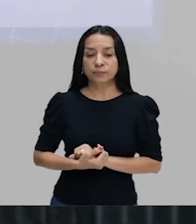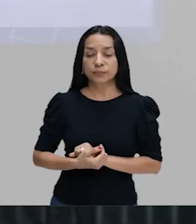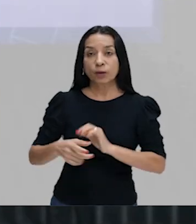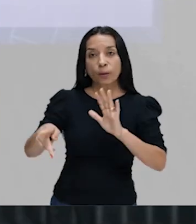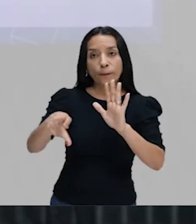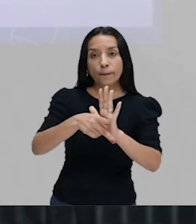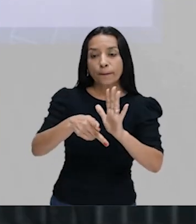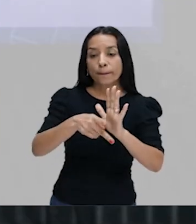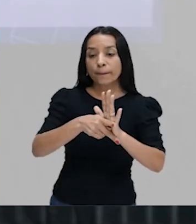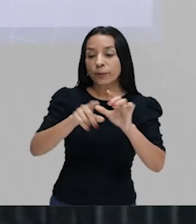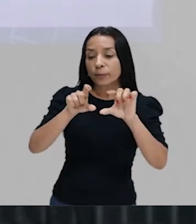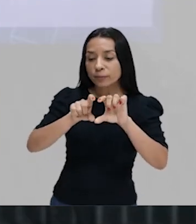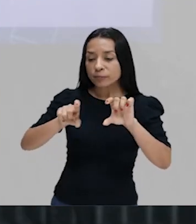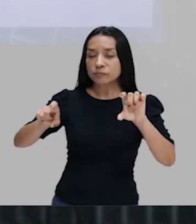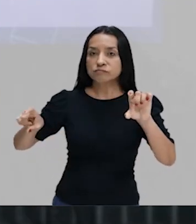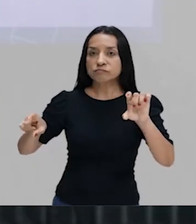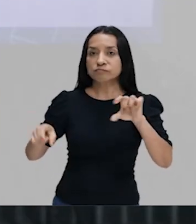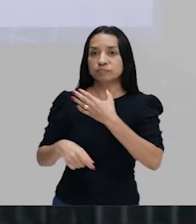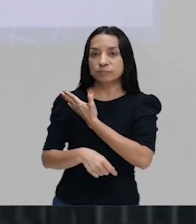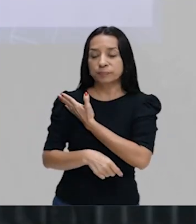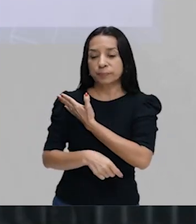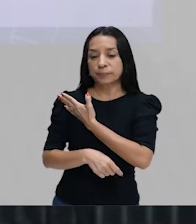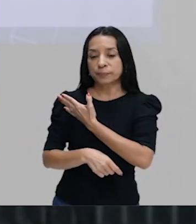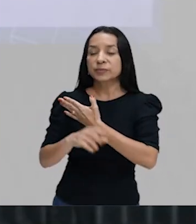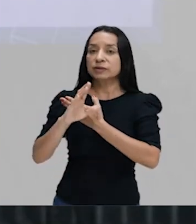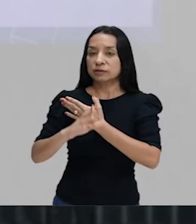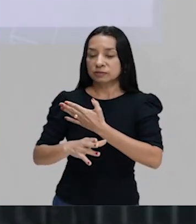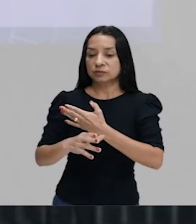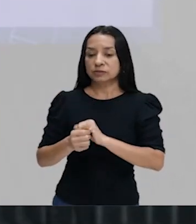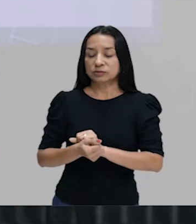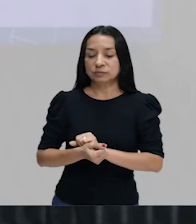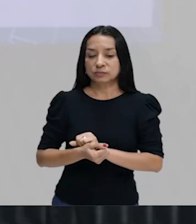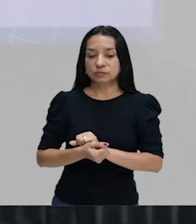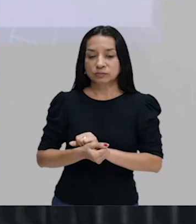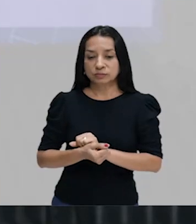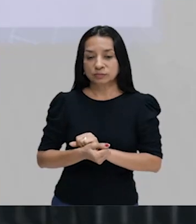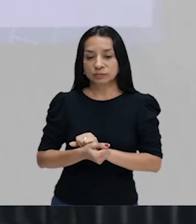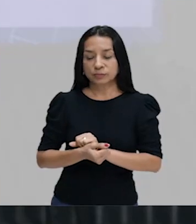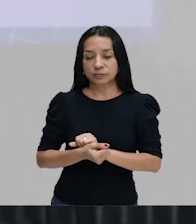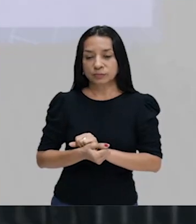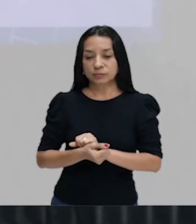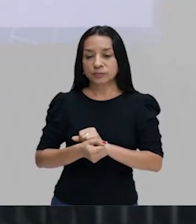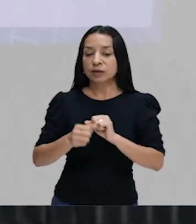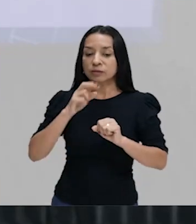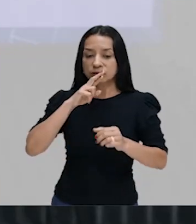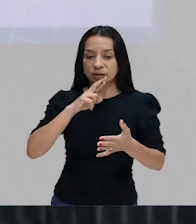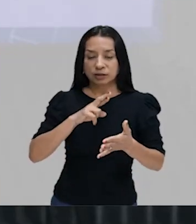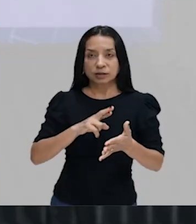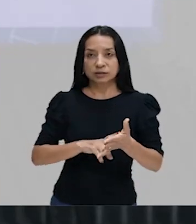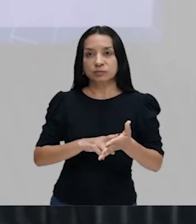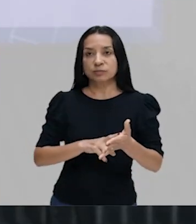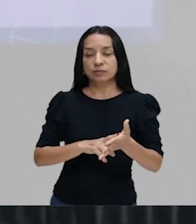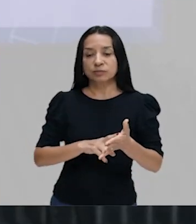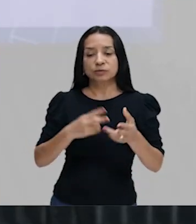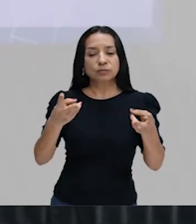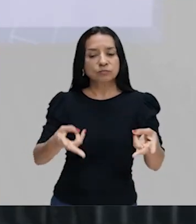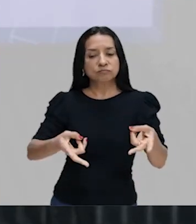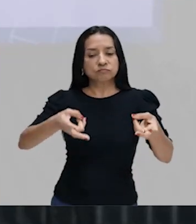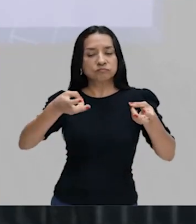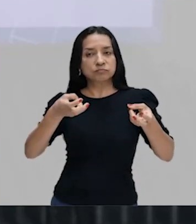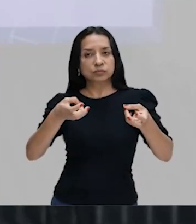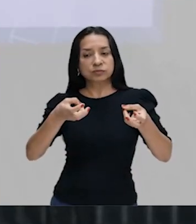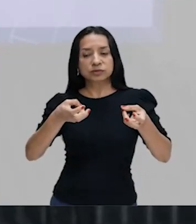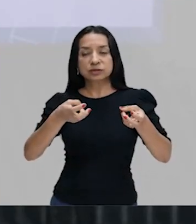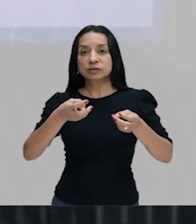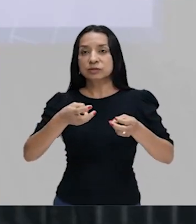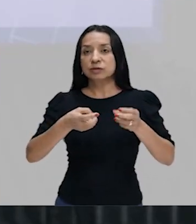próprio enunciado aqui, né, que a gente já tem, inclusive aqui, né, a nossa resposta, mas aqui eu chamo a tua atenção que